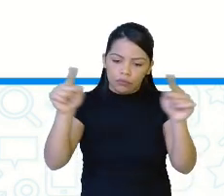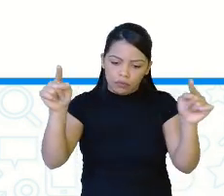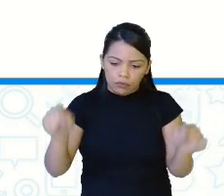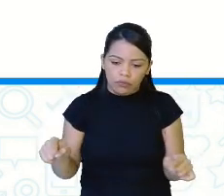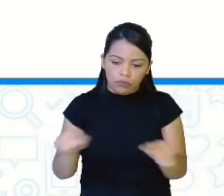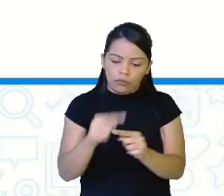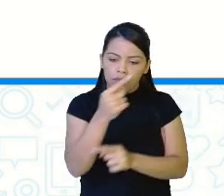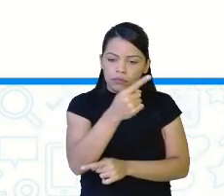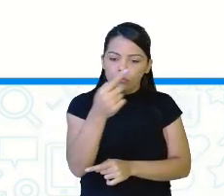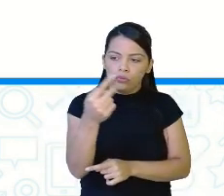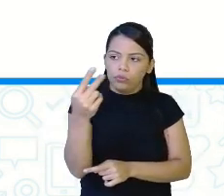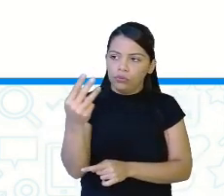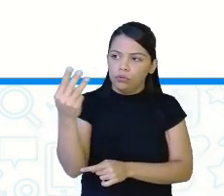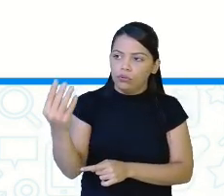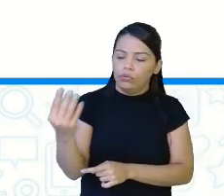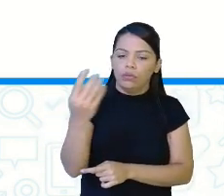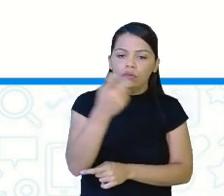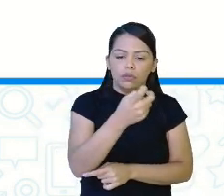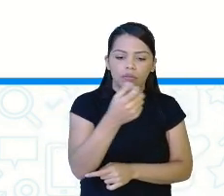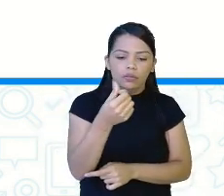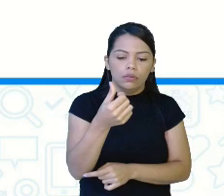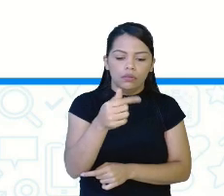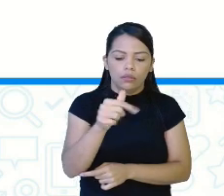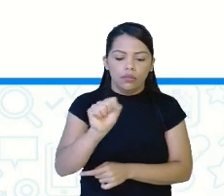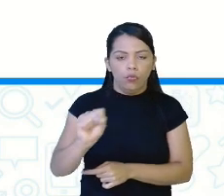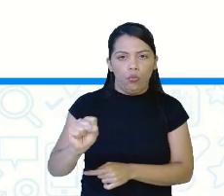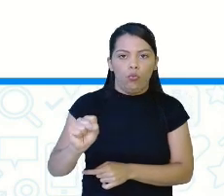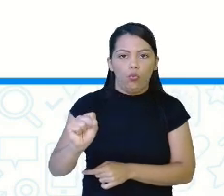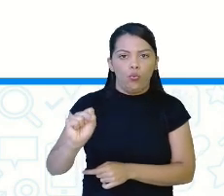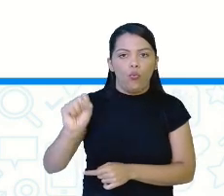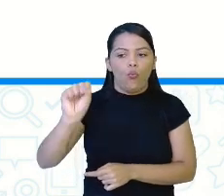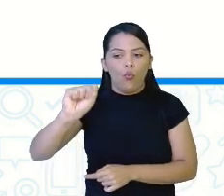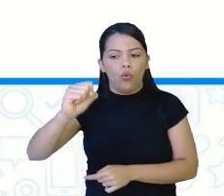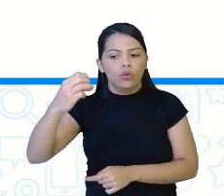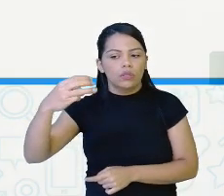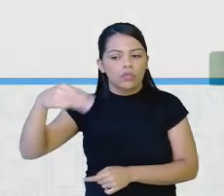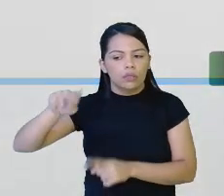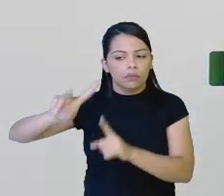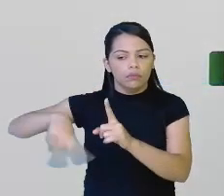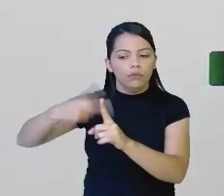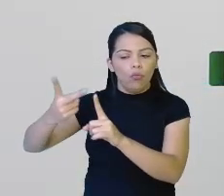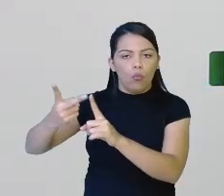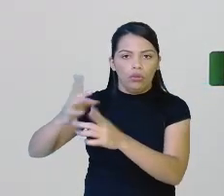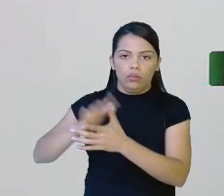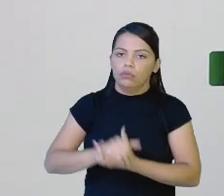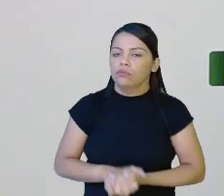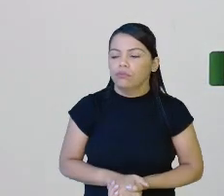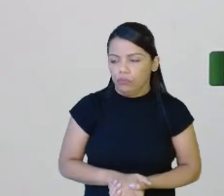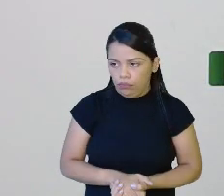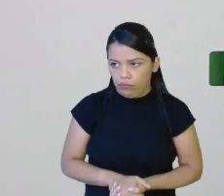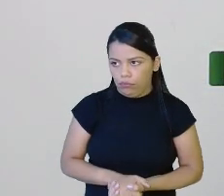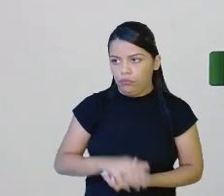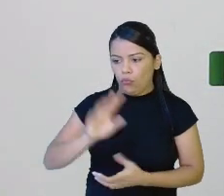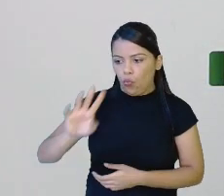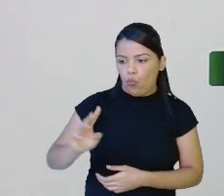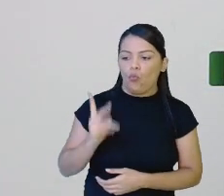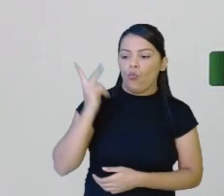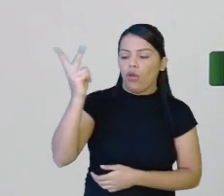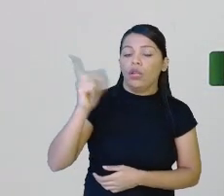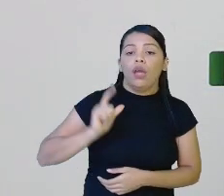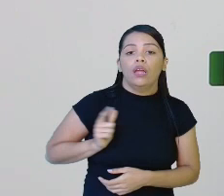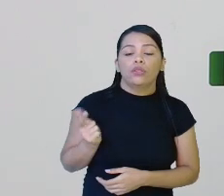2, 3, 4, 5, 6, 7, 8. 8 centímetros quadrados. Aqui eu tenho outra